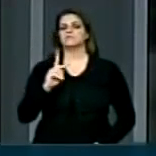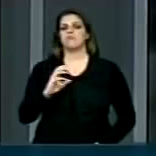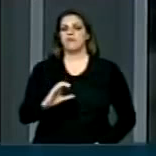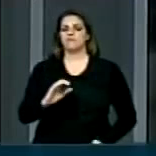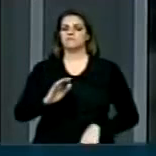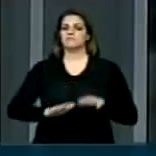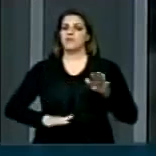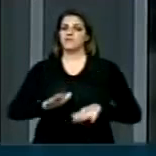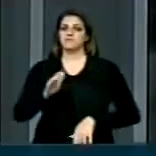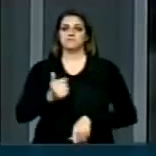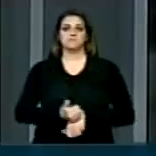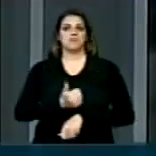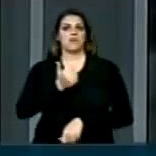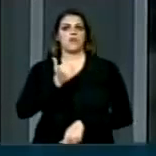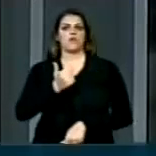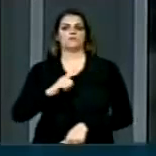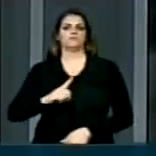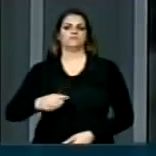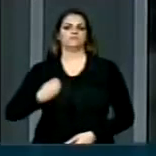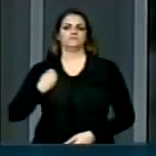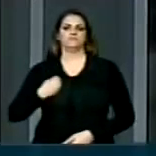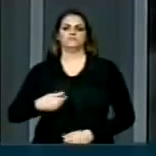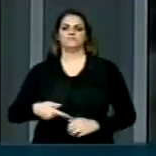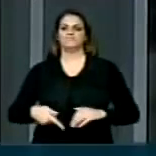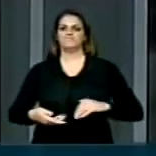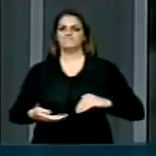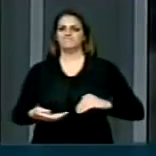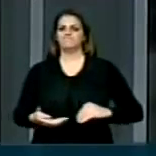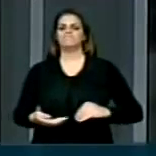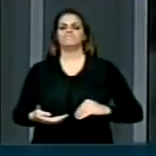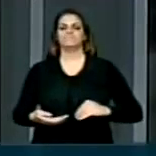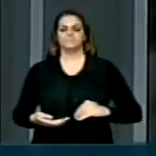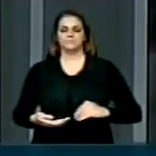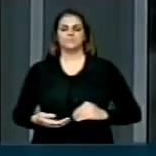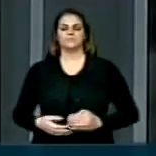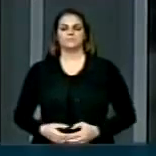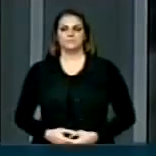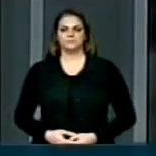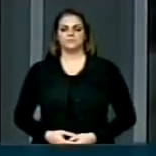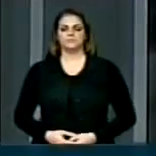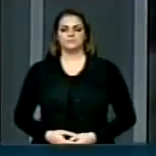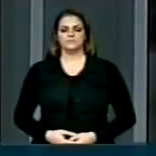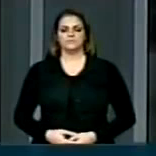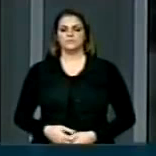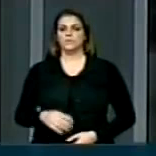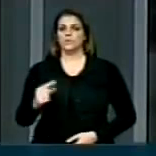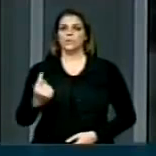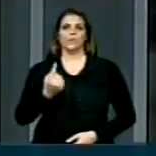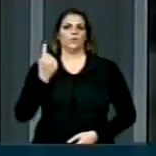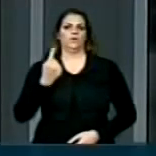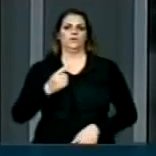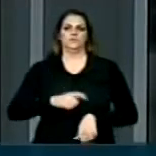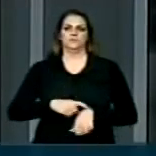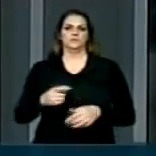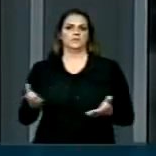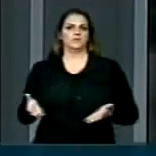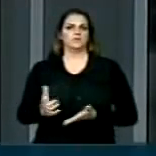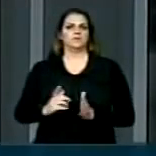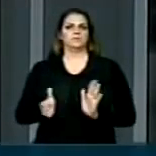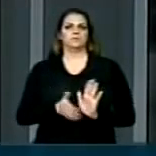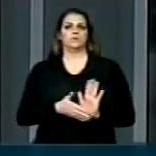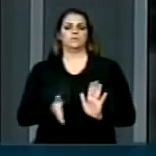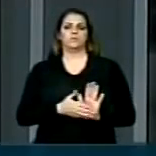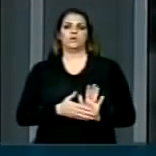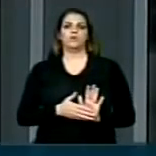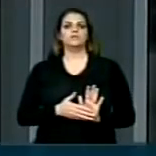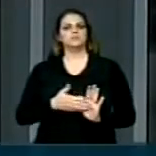melhores entre os diversos que tramitam nessa casa e no Congresso Nacional. Por ser o único nesse momento a propor uma saída